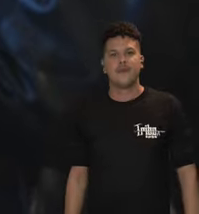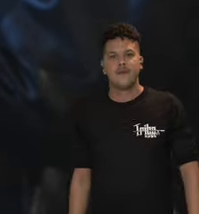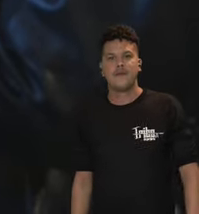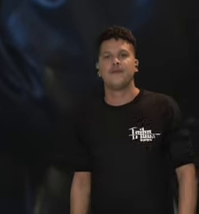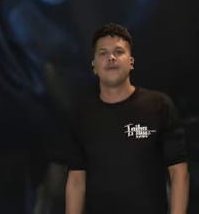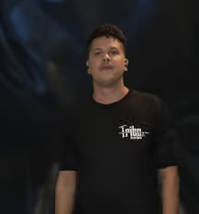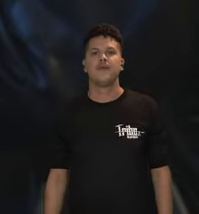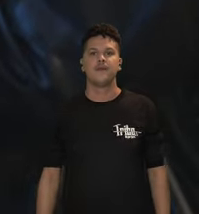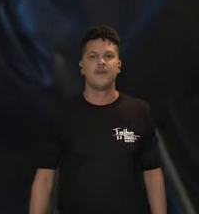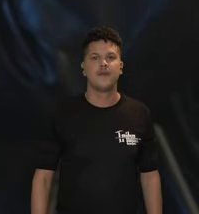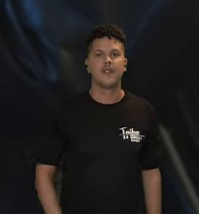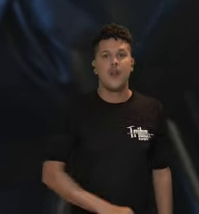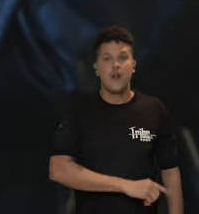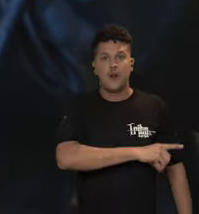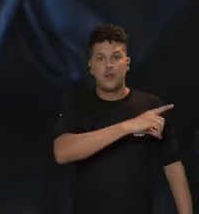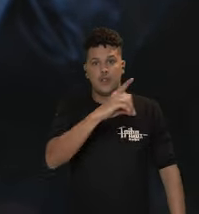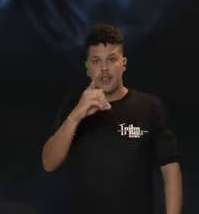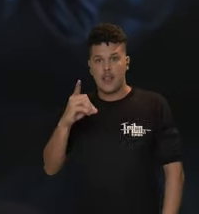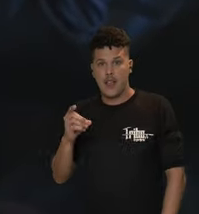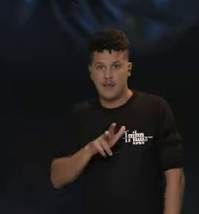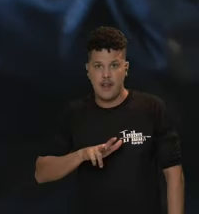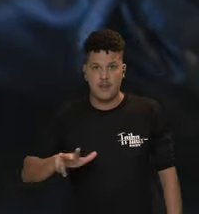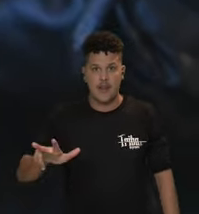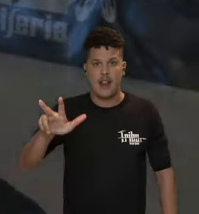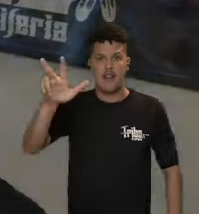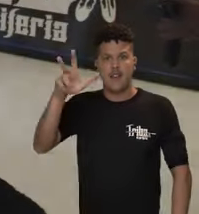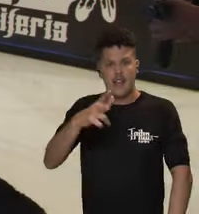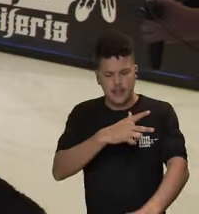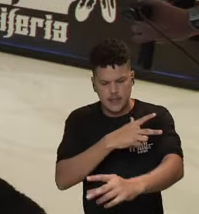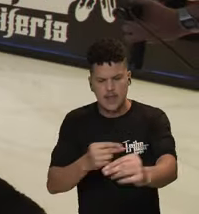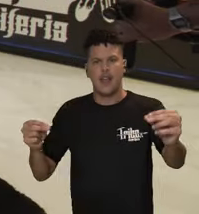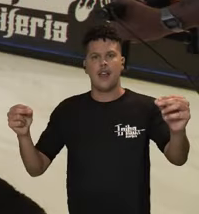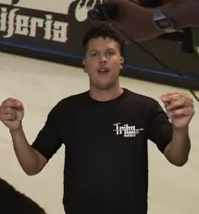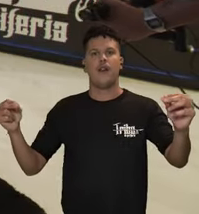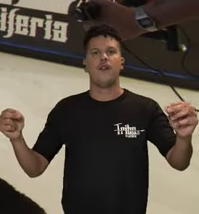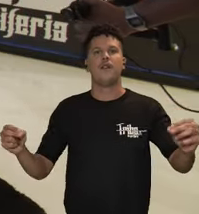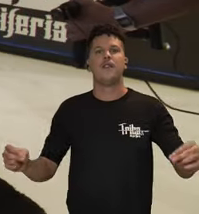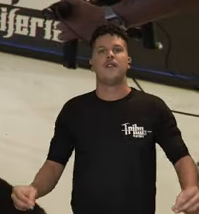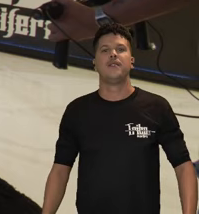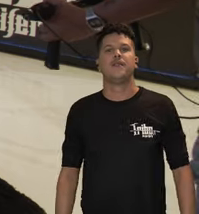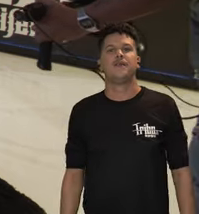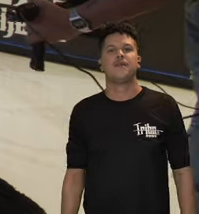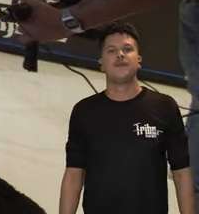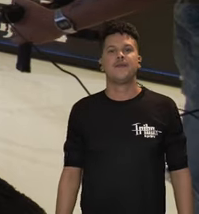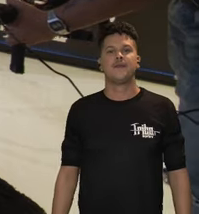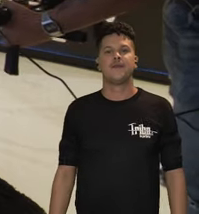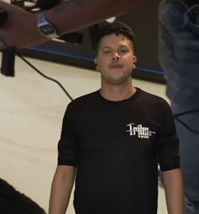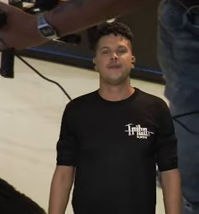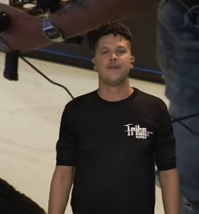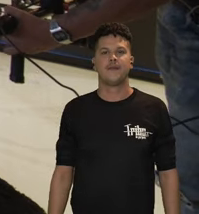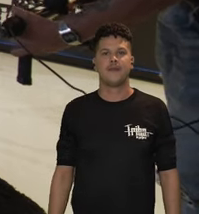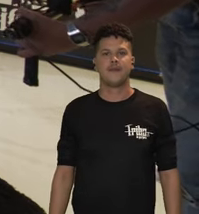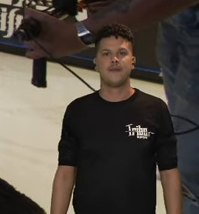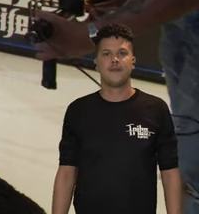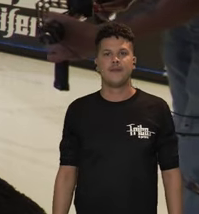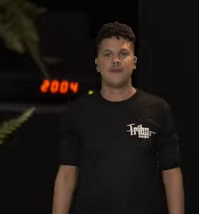venceu. O dia em que a favela venceu.